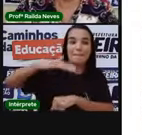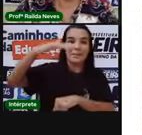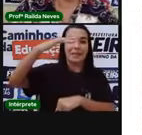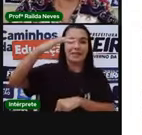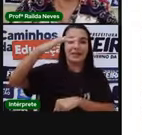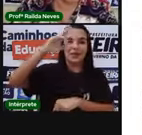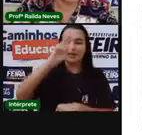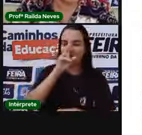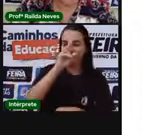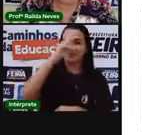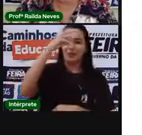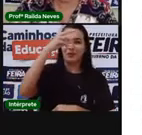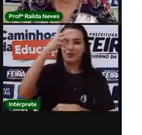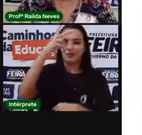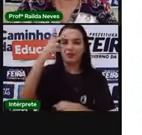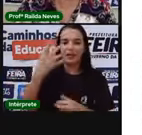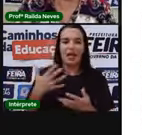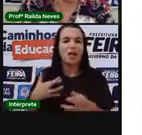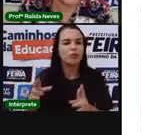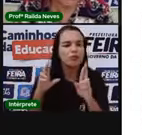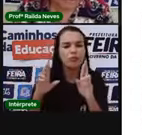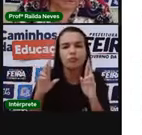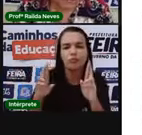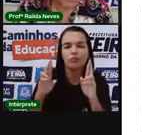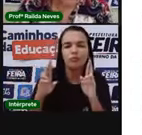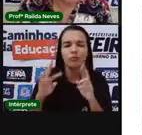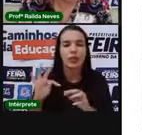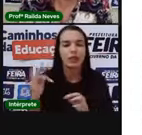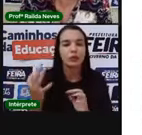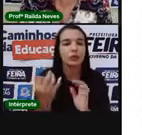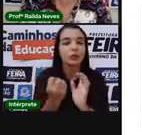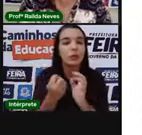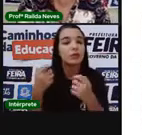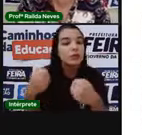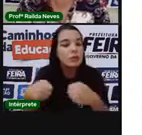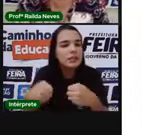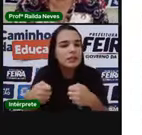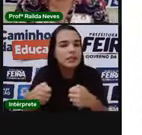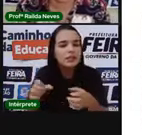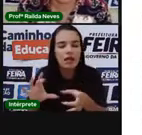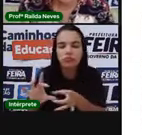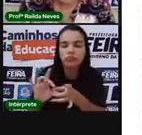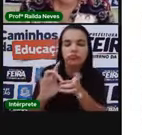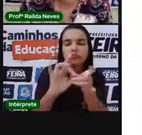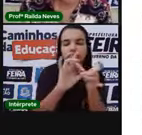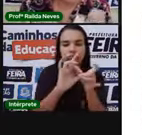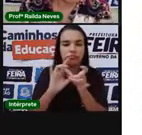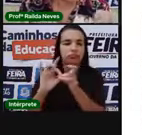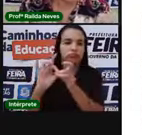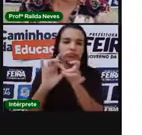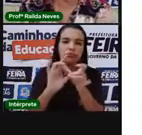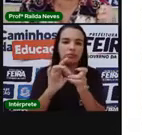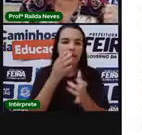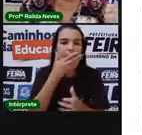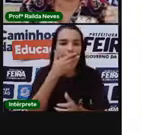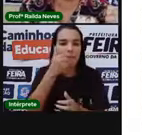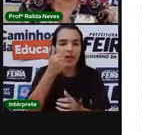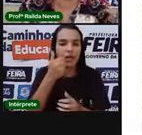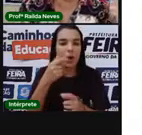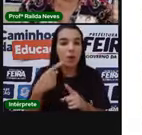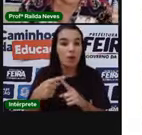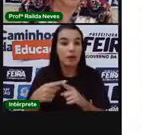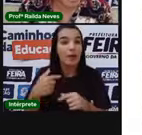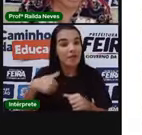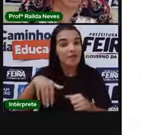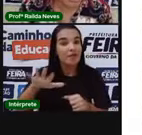que todos estejam mais afetuosos, mais afetivos uns com os outros, porque isso vai nos fazer sobreviver, isso nos faz